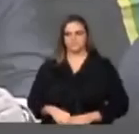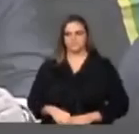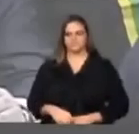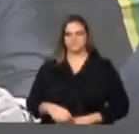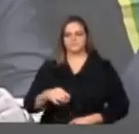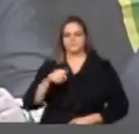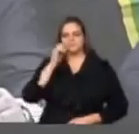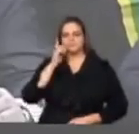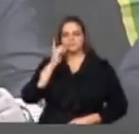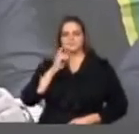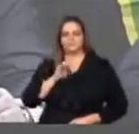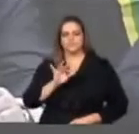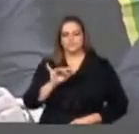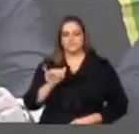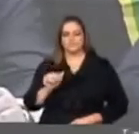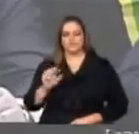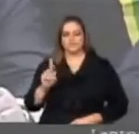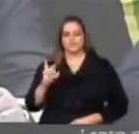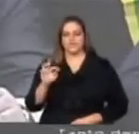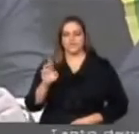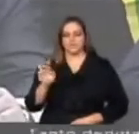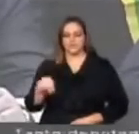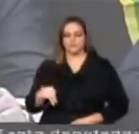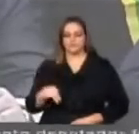Deputada Tieron, do PRB.